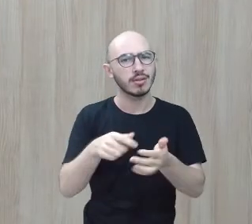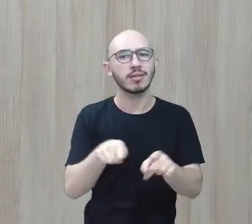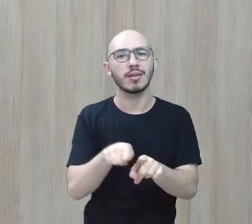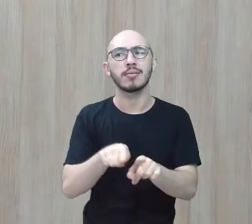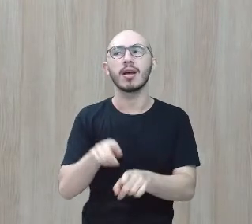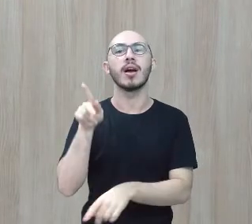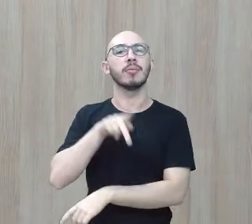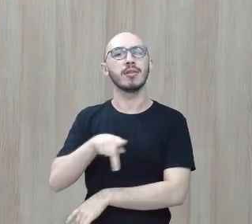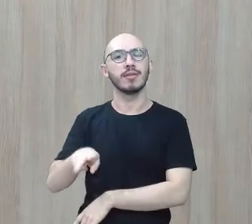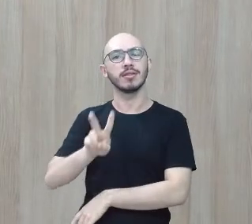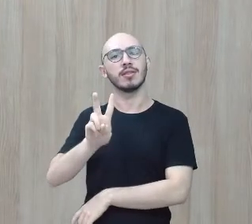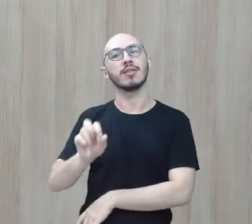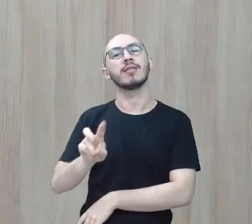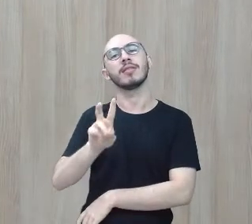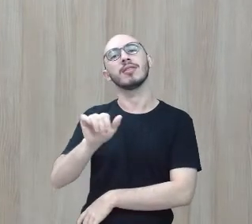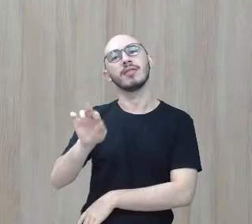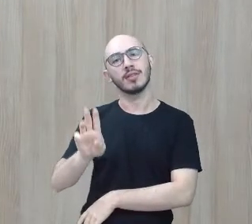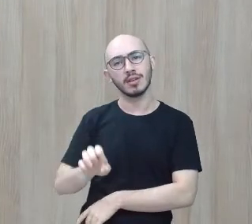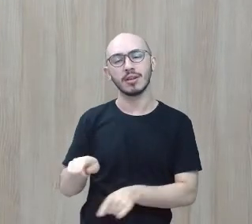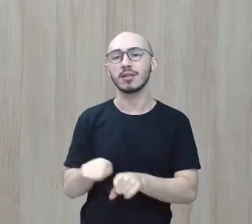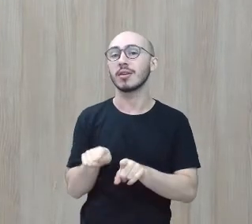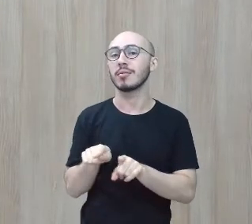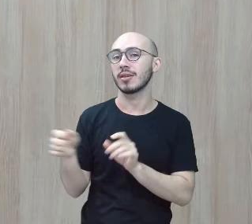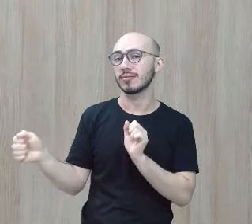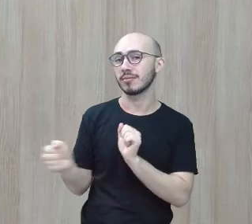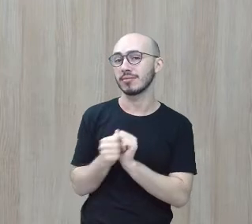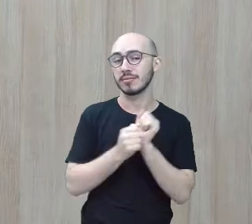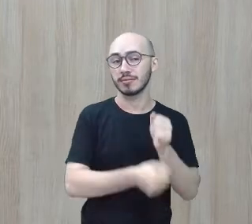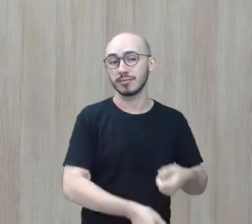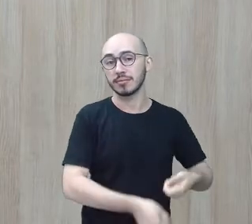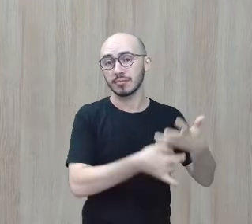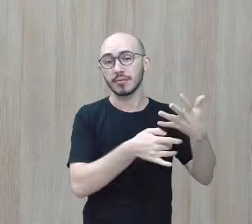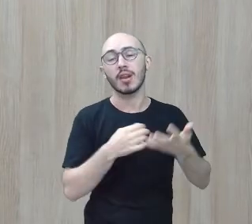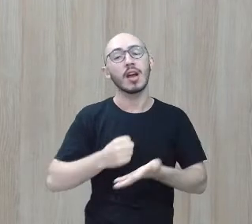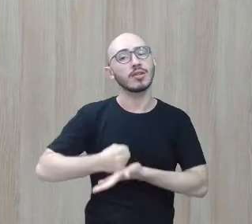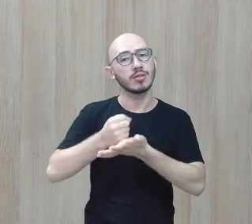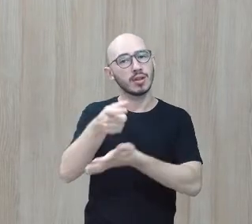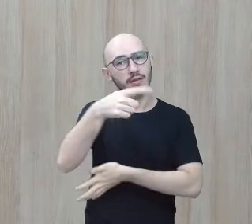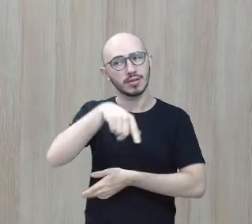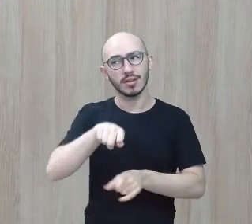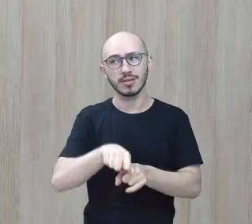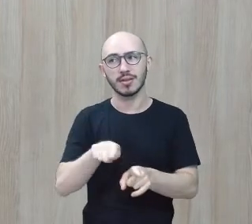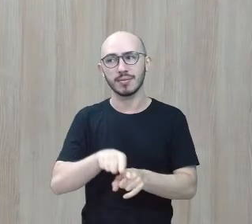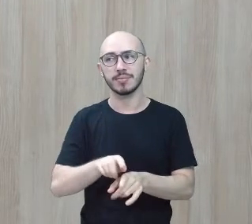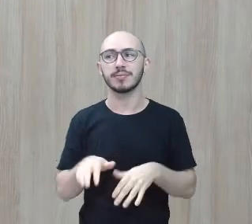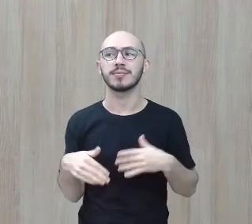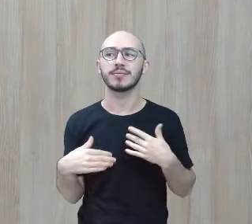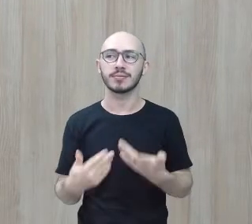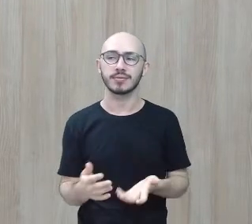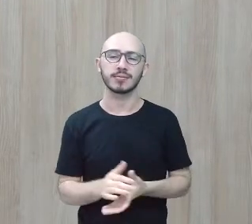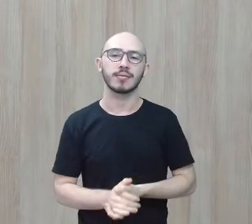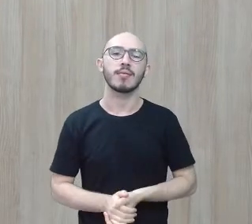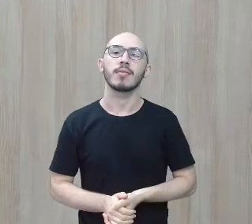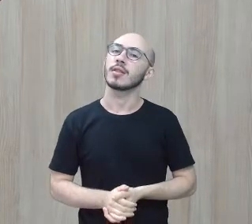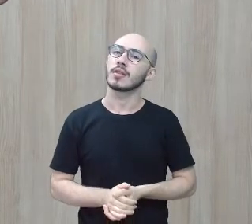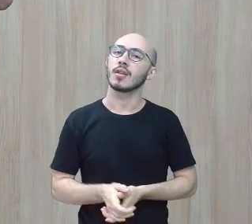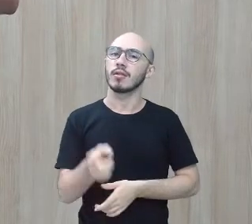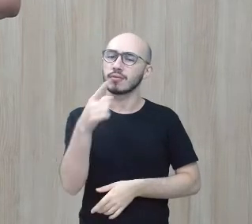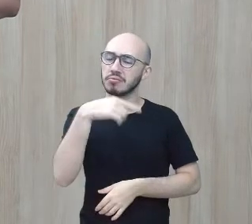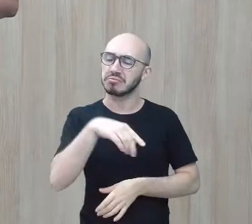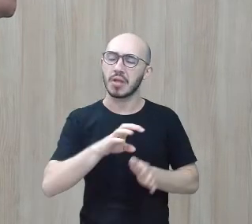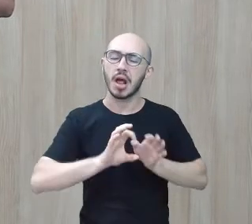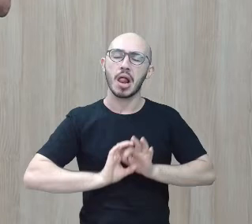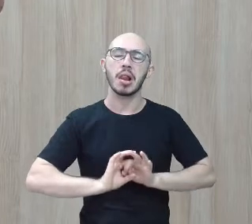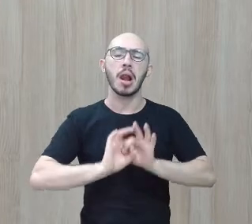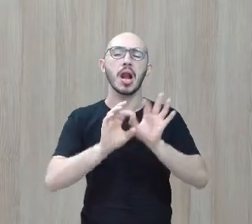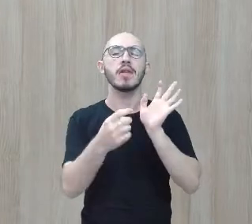professora Viviane também está aqui no chat para ajudar vocês. Então, não deixem de